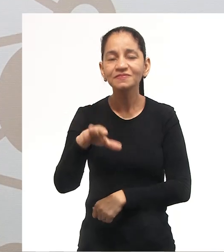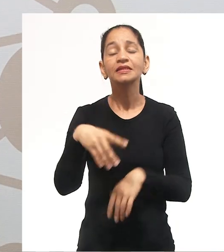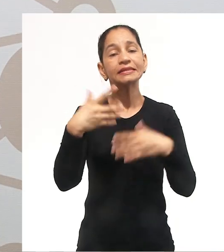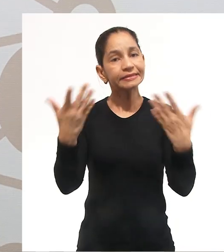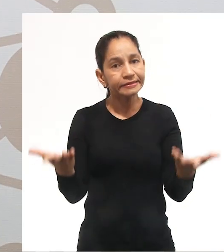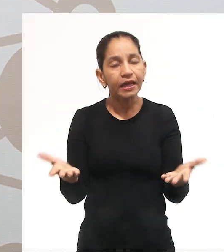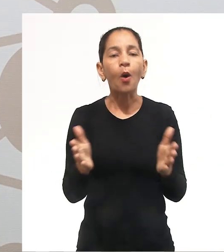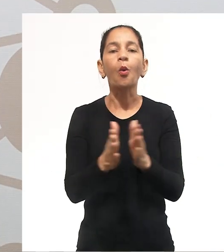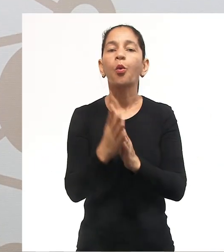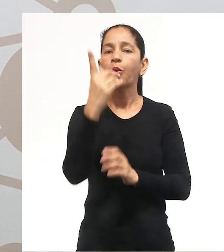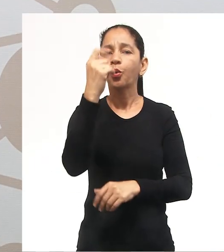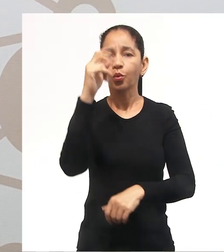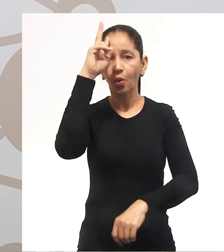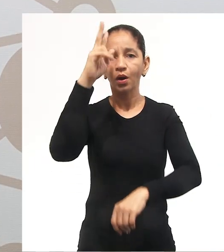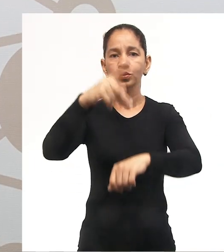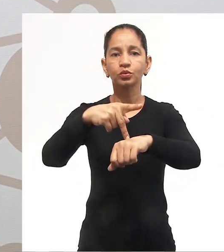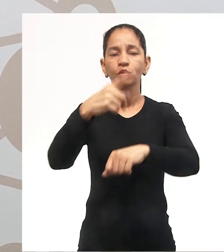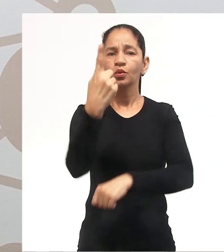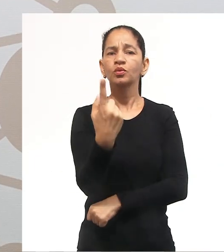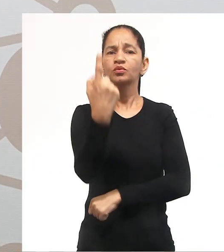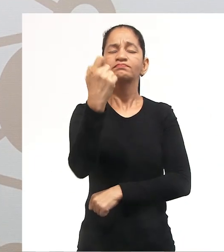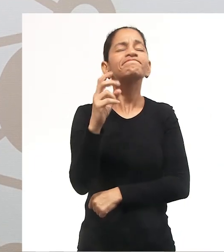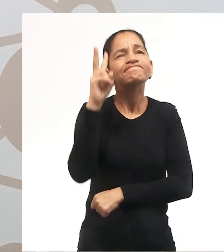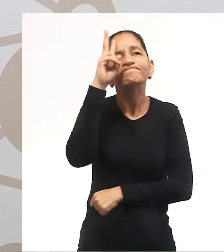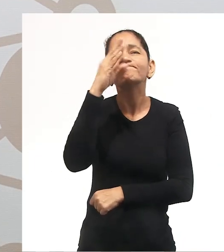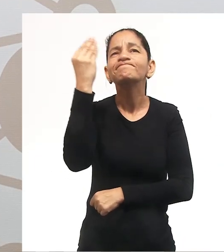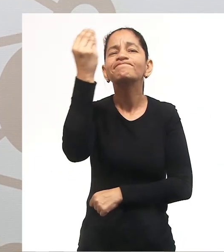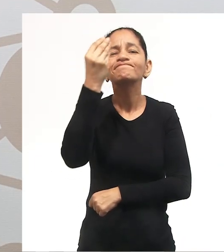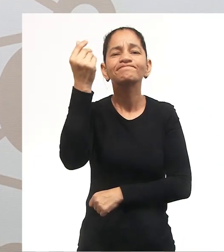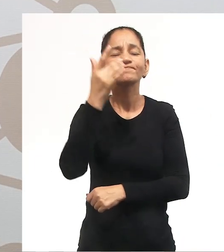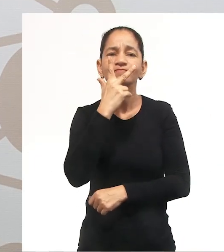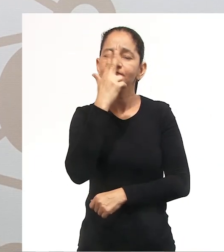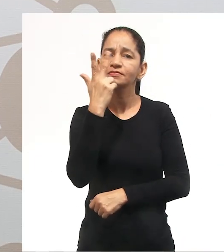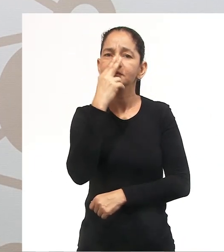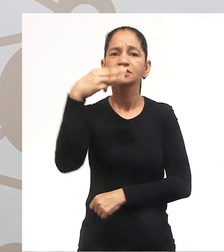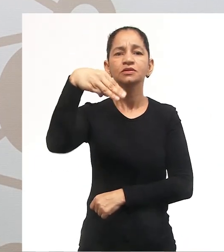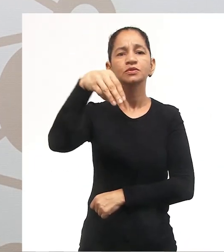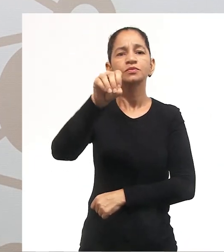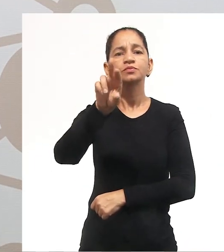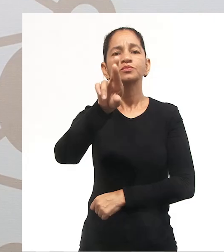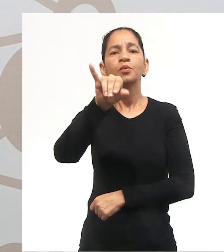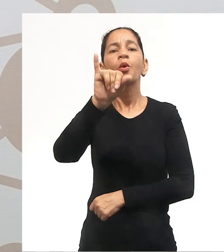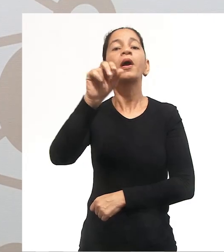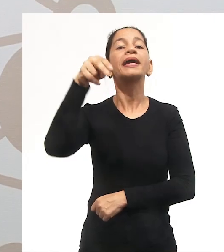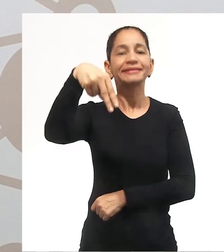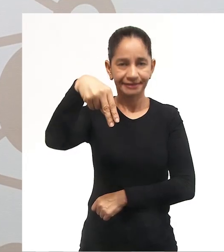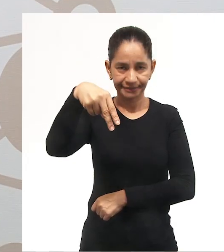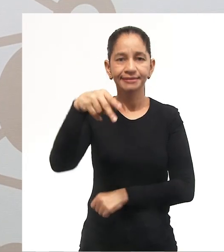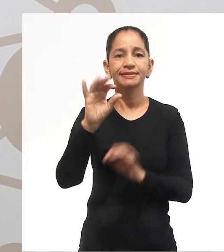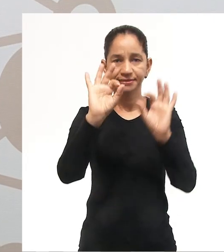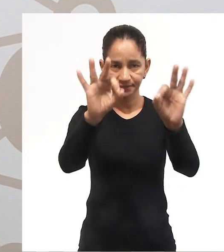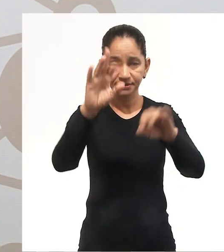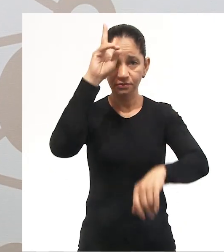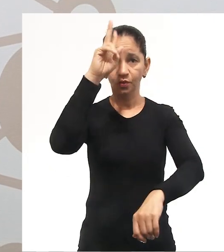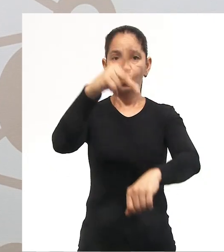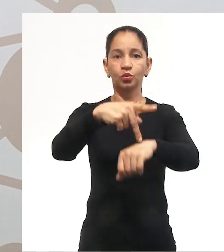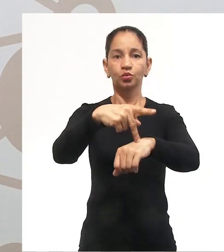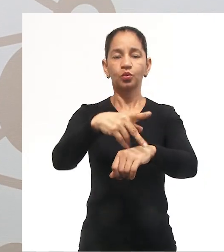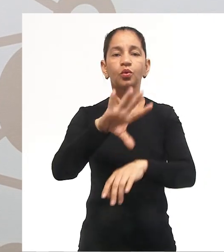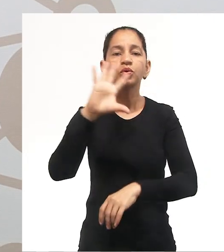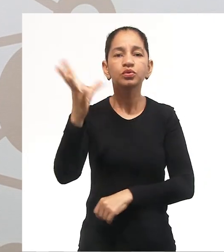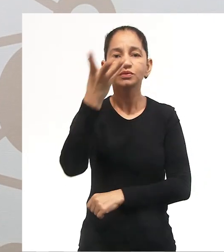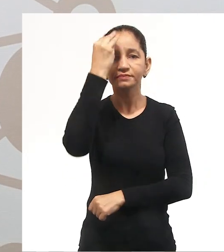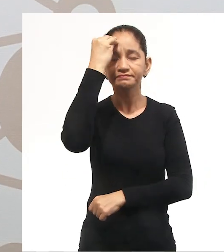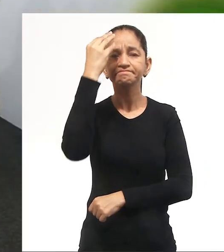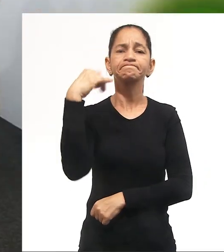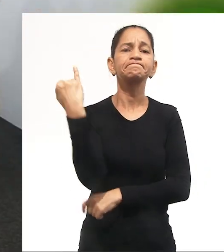que um dos autores, se eu não me engano, que eu não estou bem lembrada, acho que foi Meiri, de História Oral. É